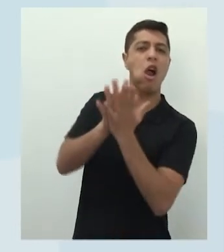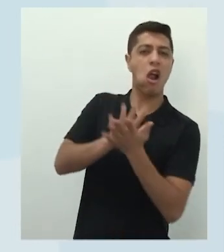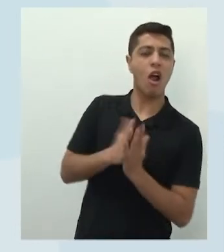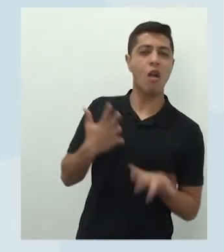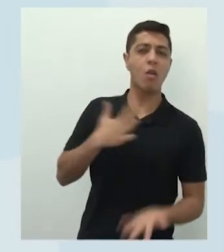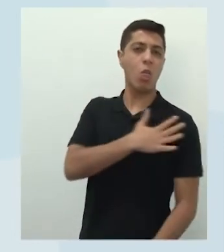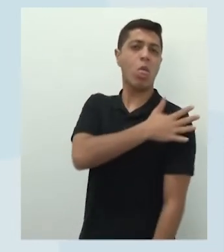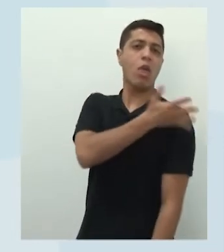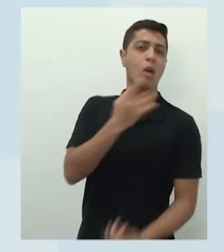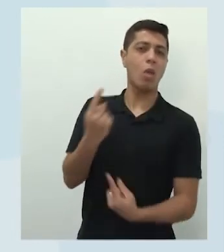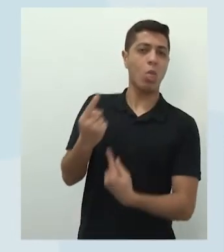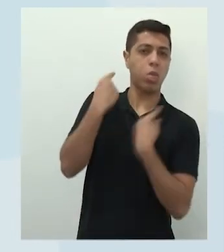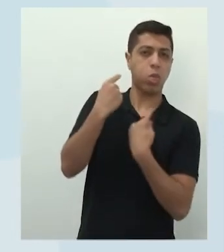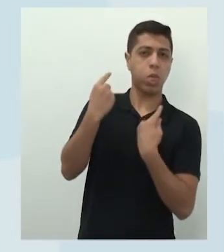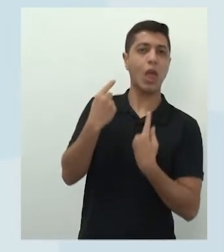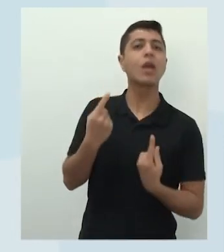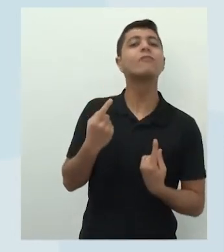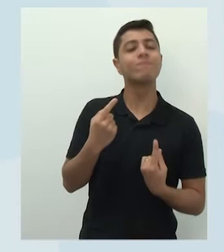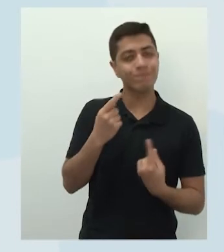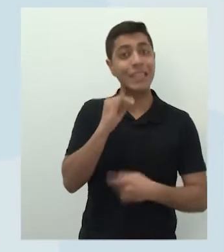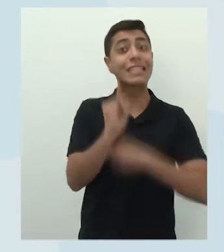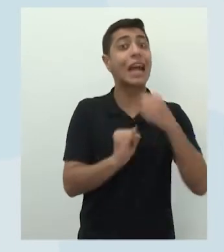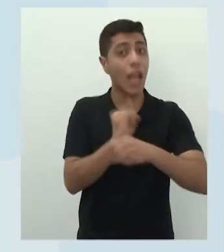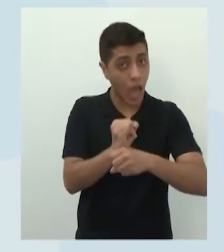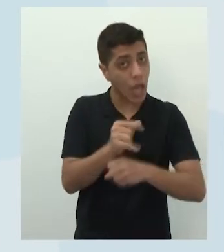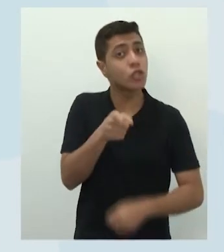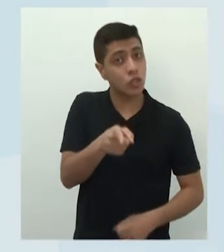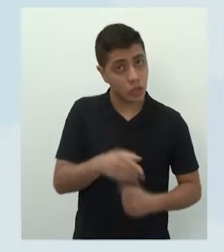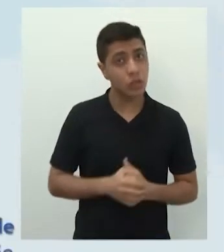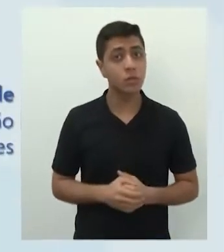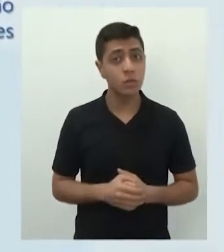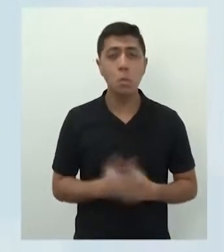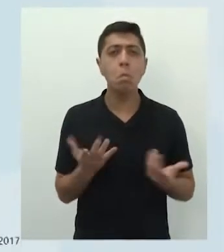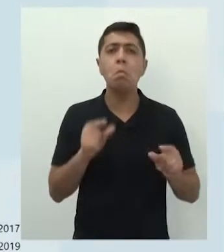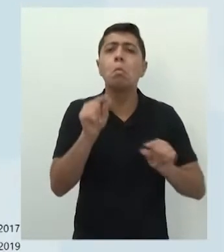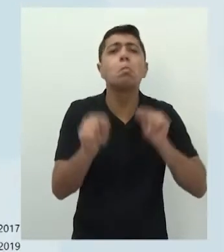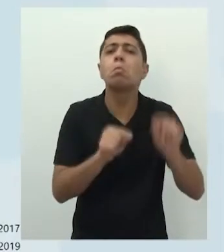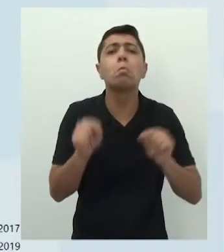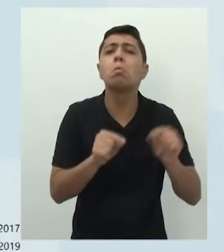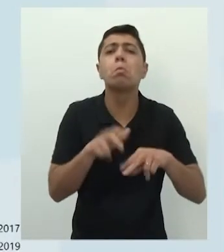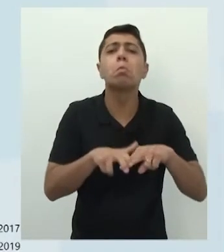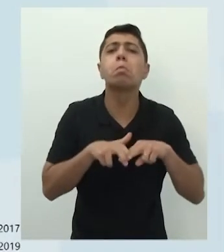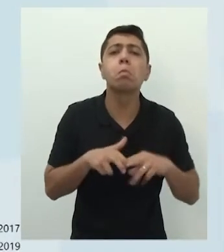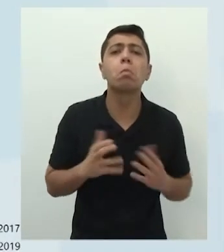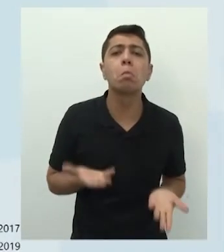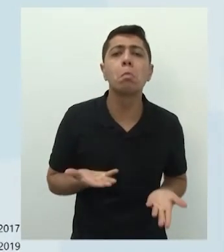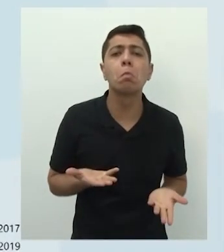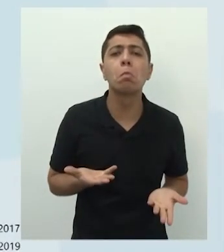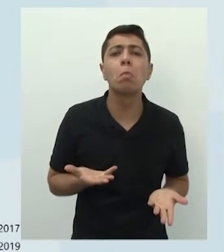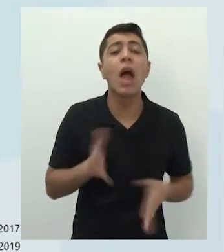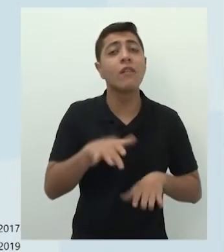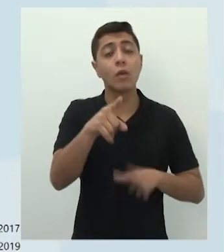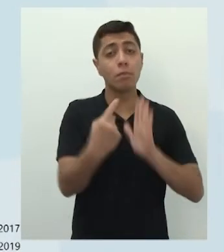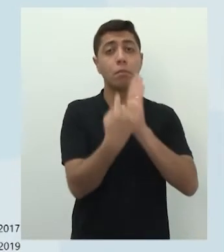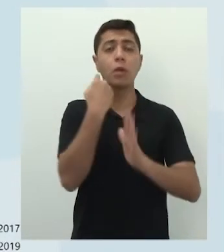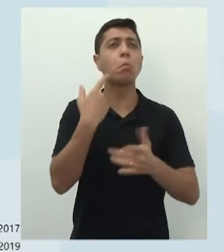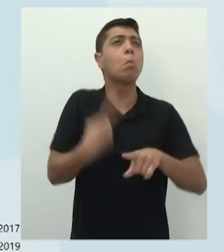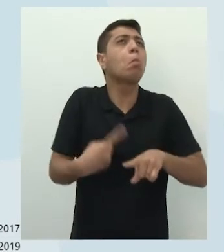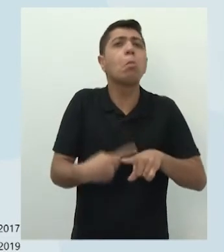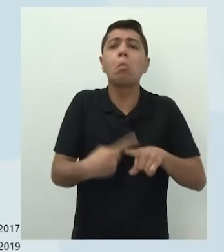Quase metade dos adolescentes brasileiros de 9 a 17 anos, lembrando que o TIC é 9